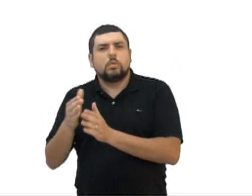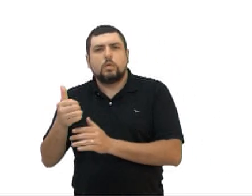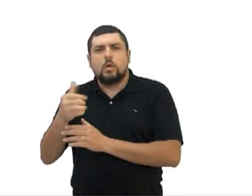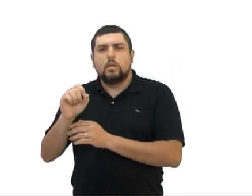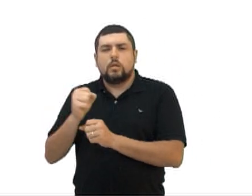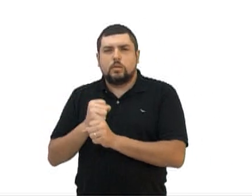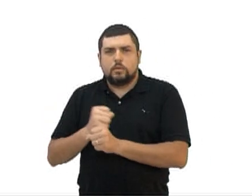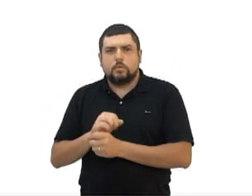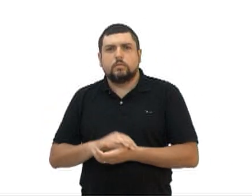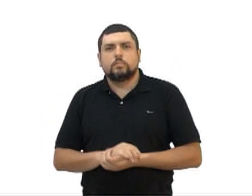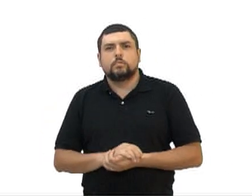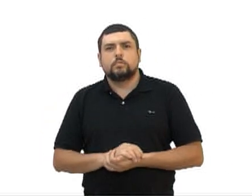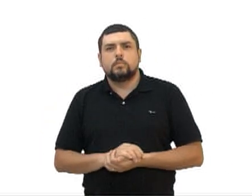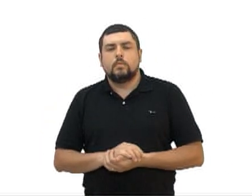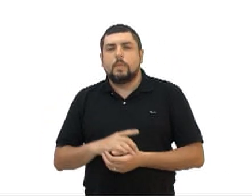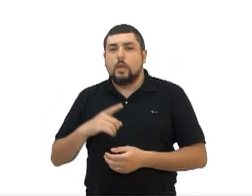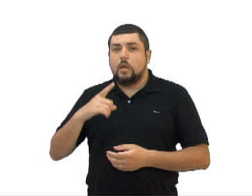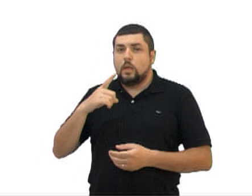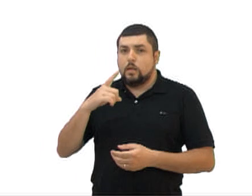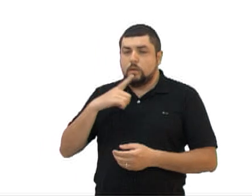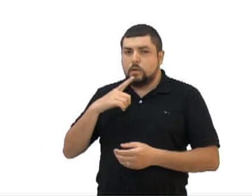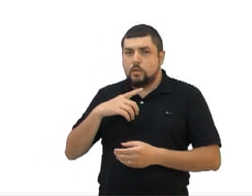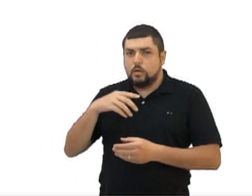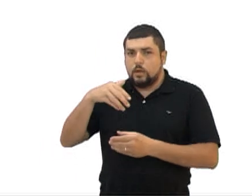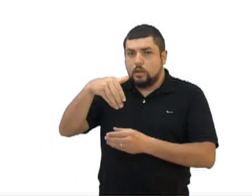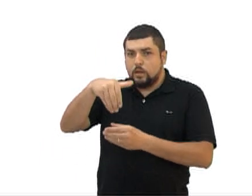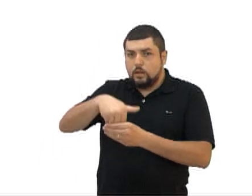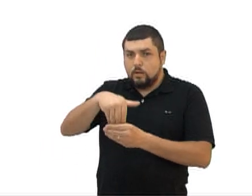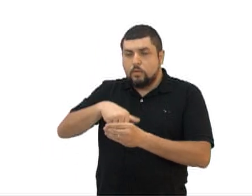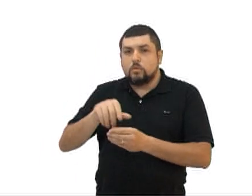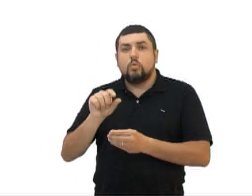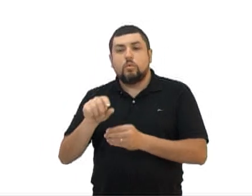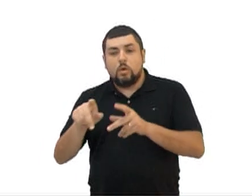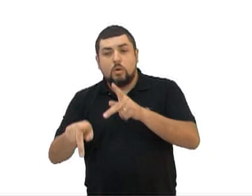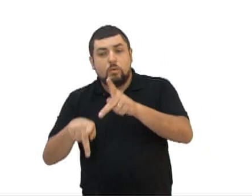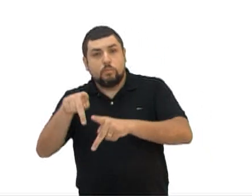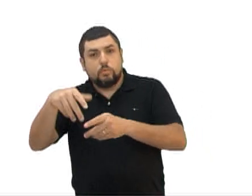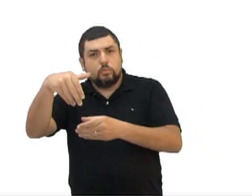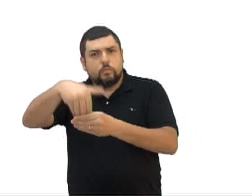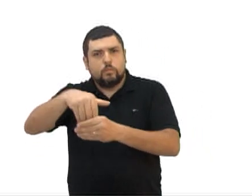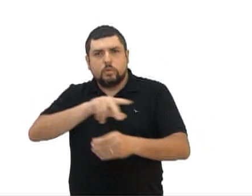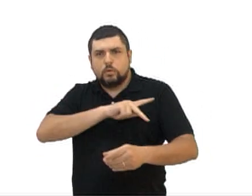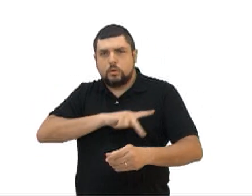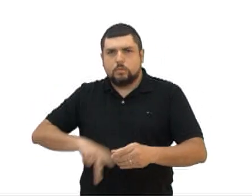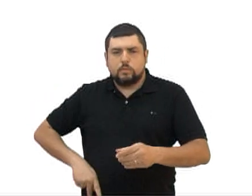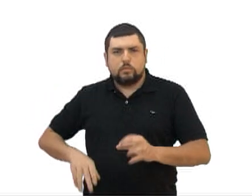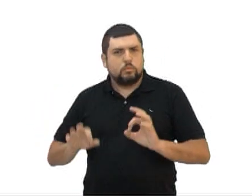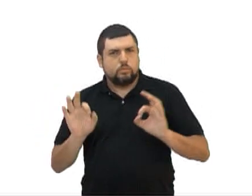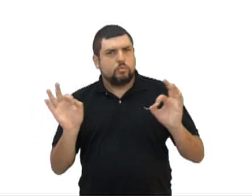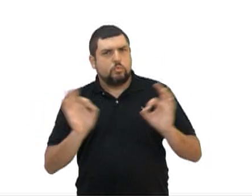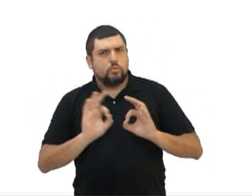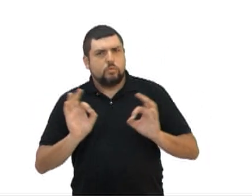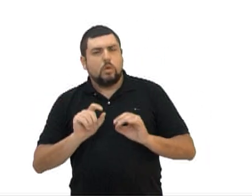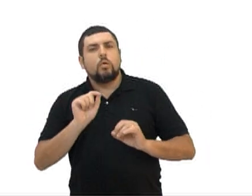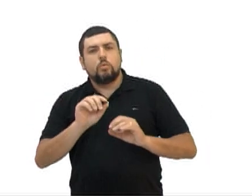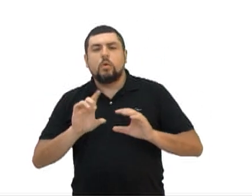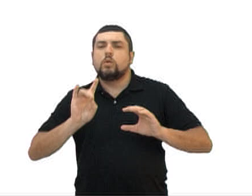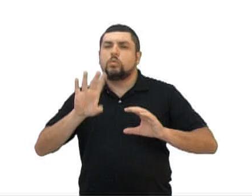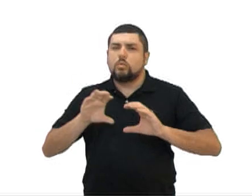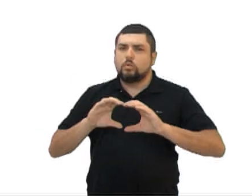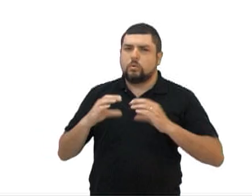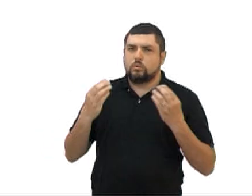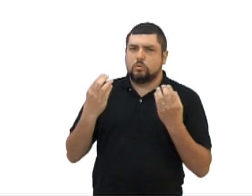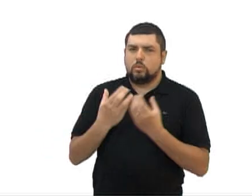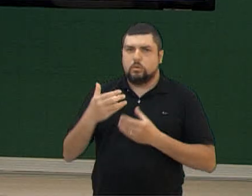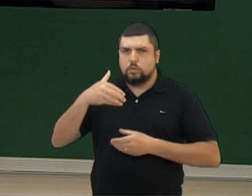decretadas eleições indiretas para presidente, ou seja, o povo não votava mais para presidente, as eleições eram feitas pelo Congresso e